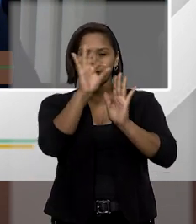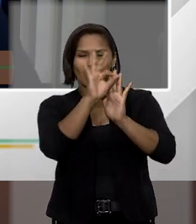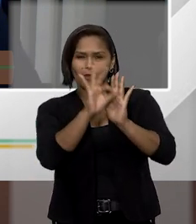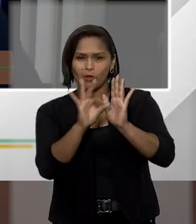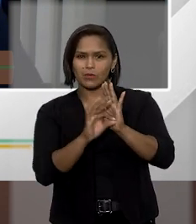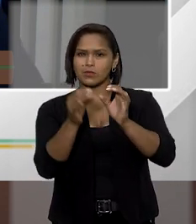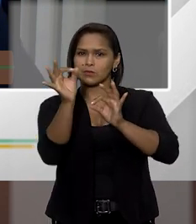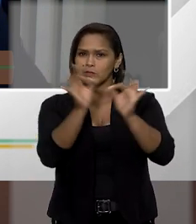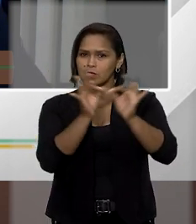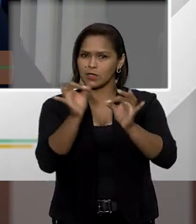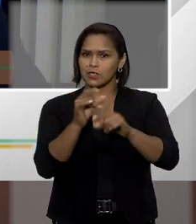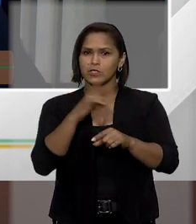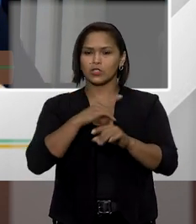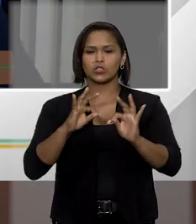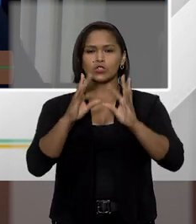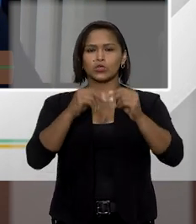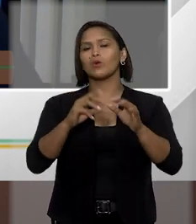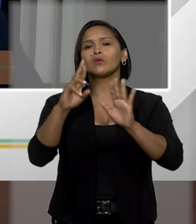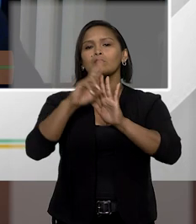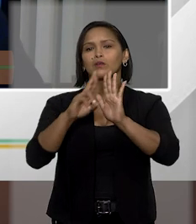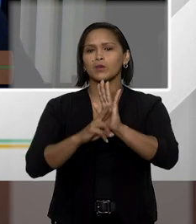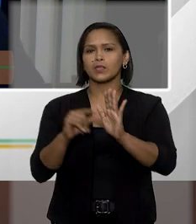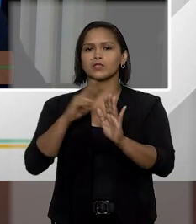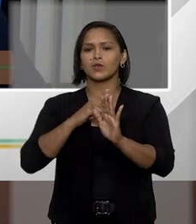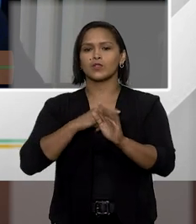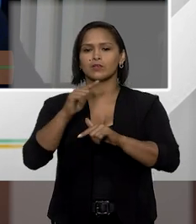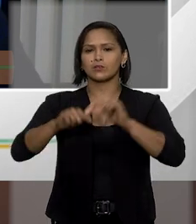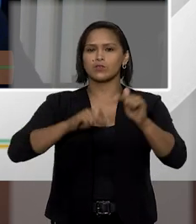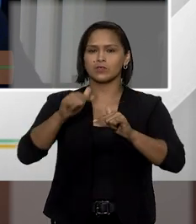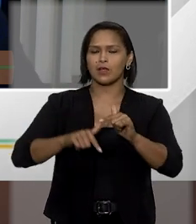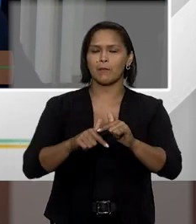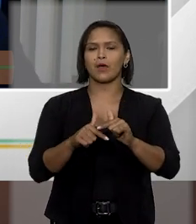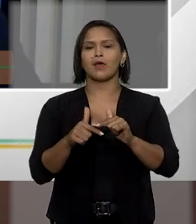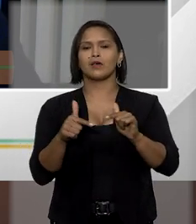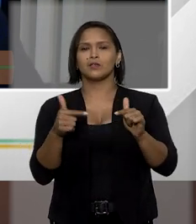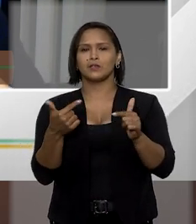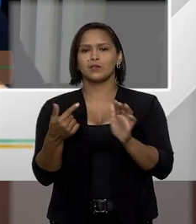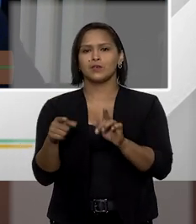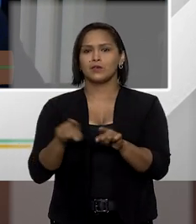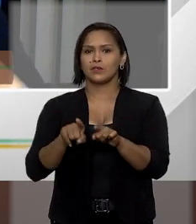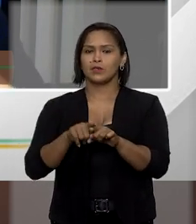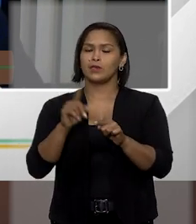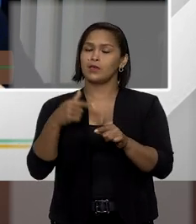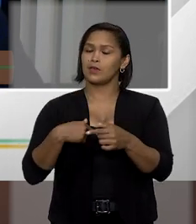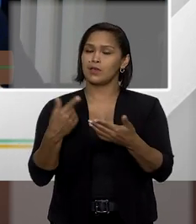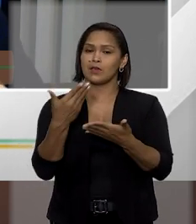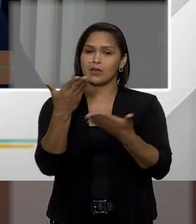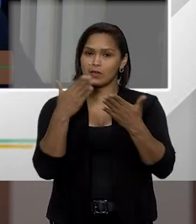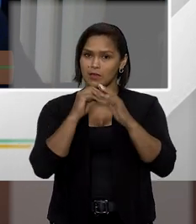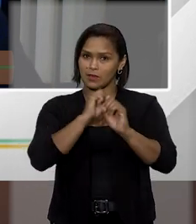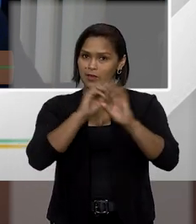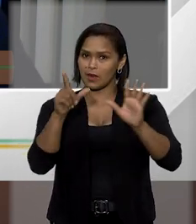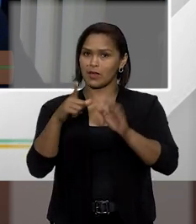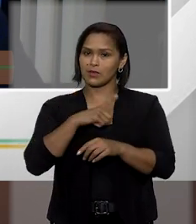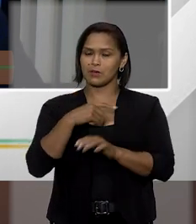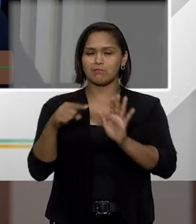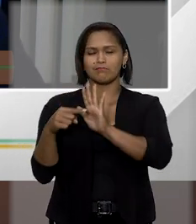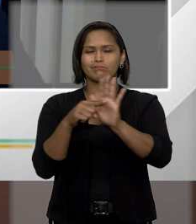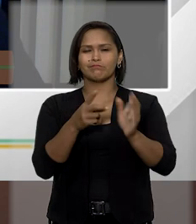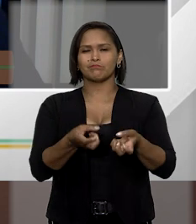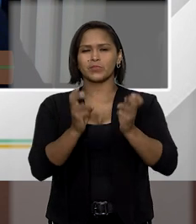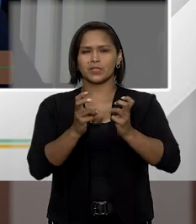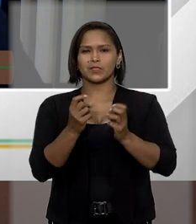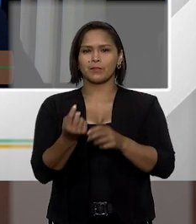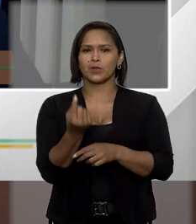bem estabelecido, estabelecendo toda a regulamentação das suas atividades operacionais, e eventualmente se constata que